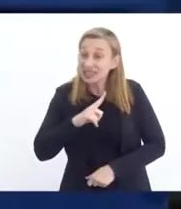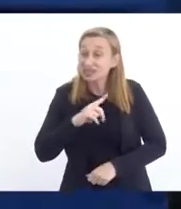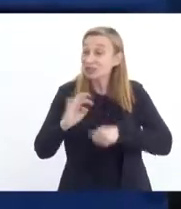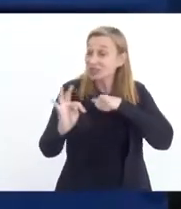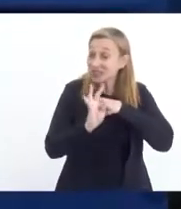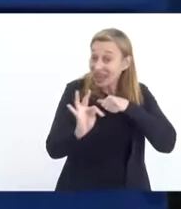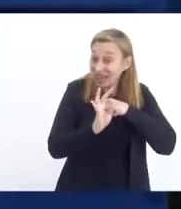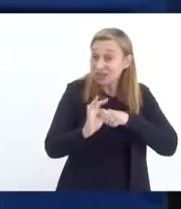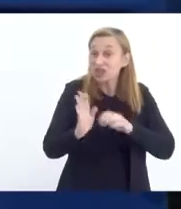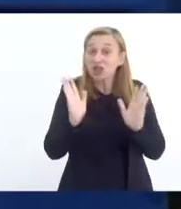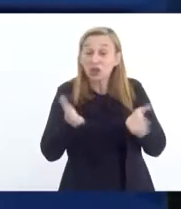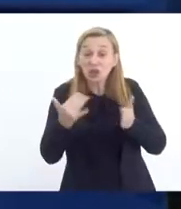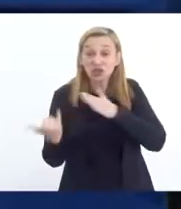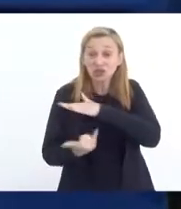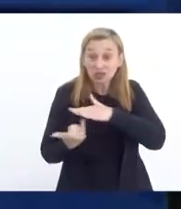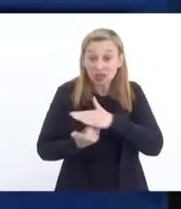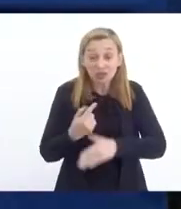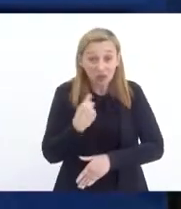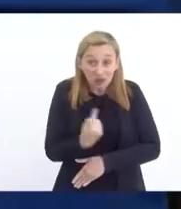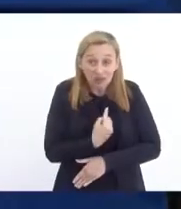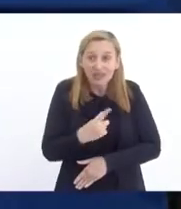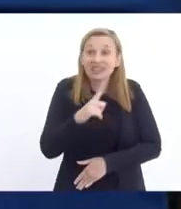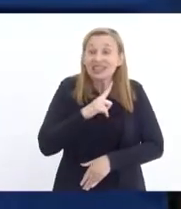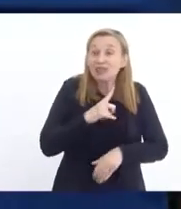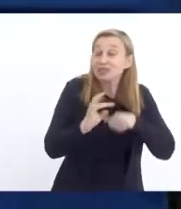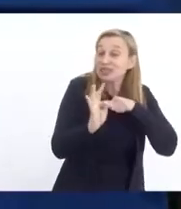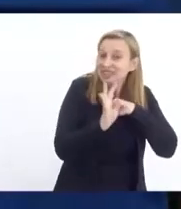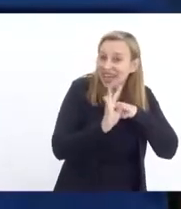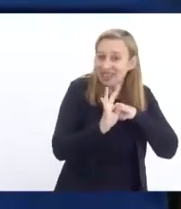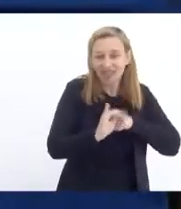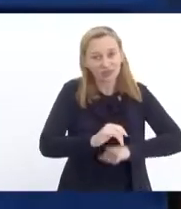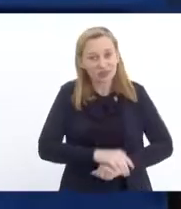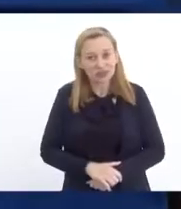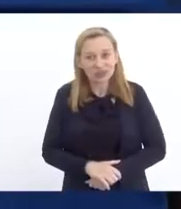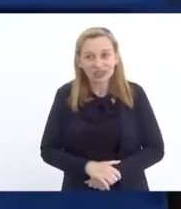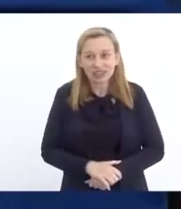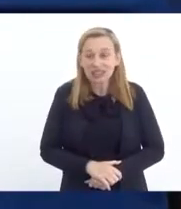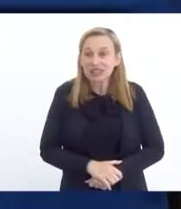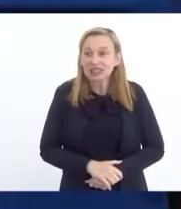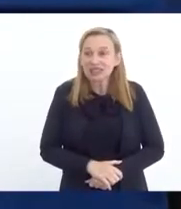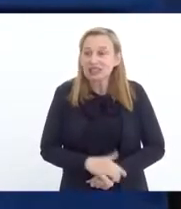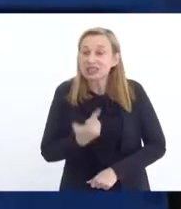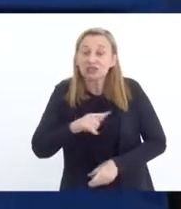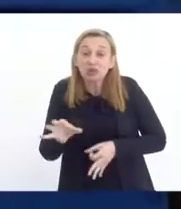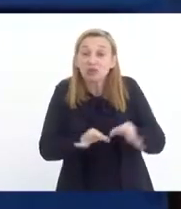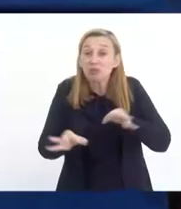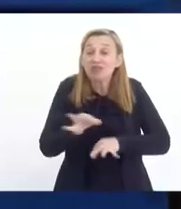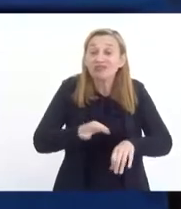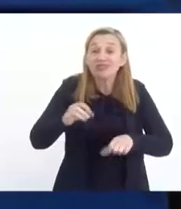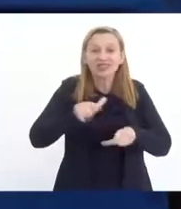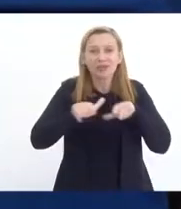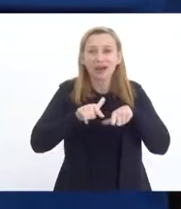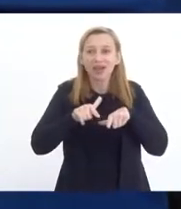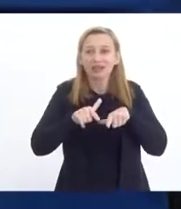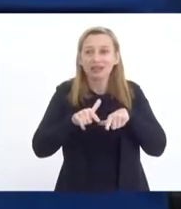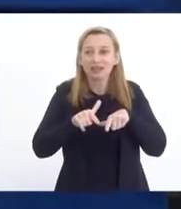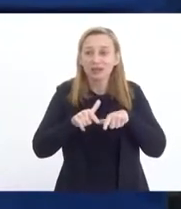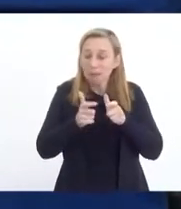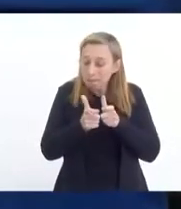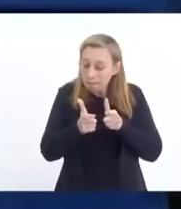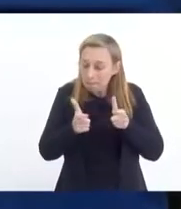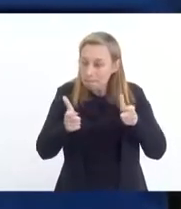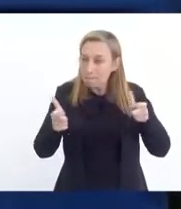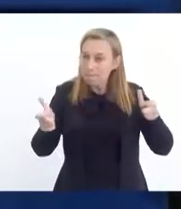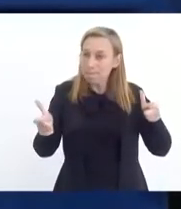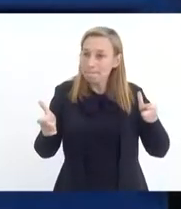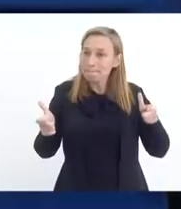E hoje, na nossa instituição, nós temos técnicos que não têm um plano de carreira para ampliar